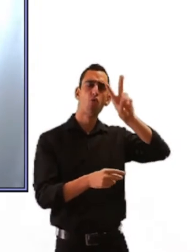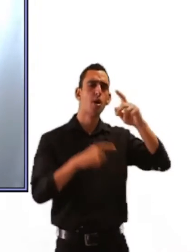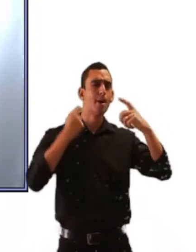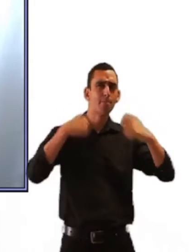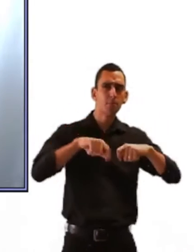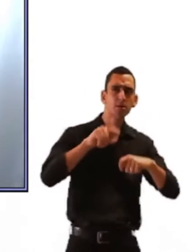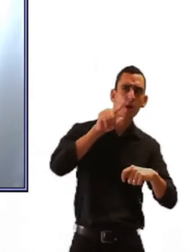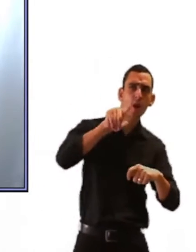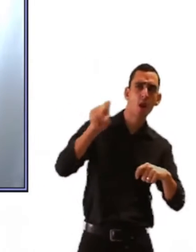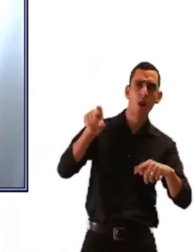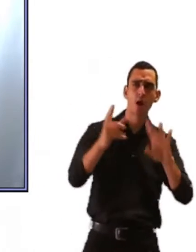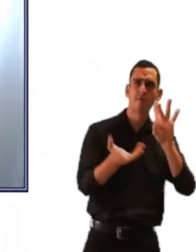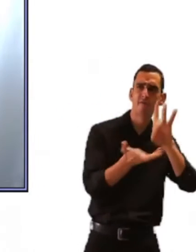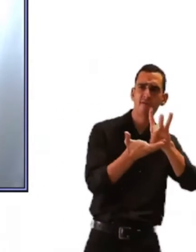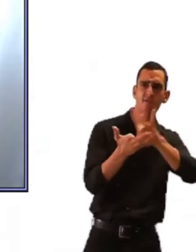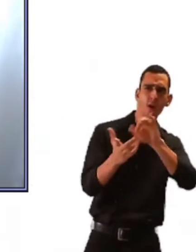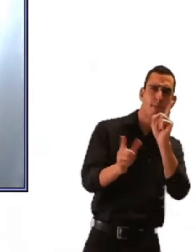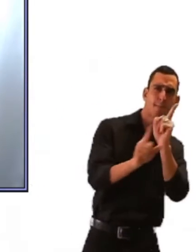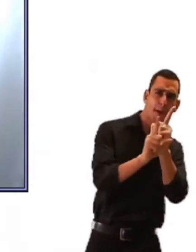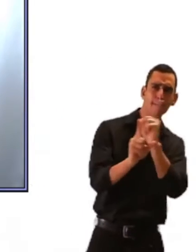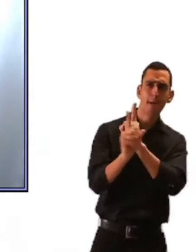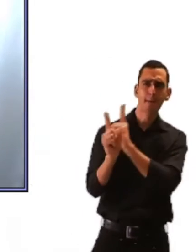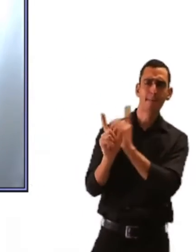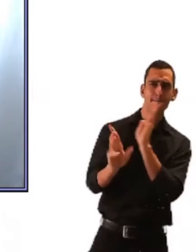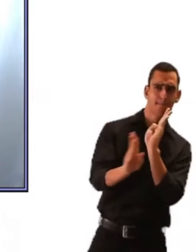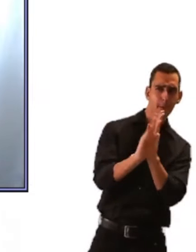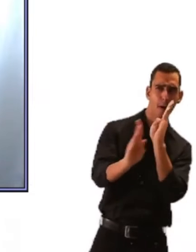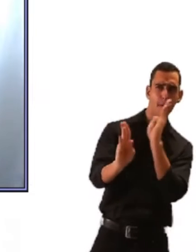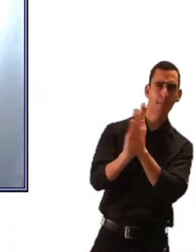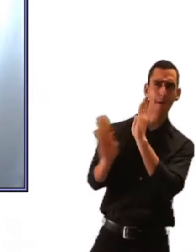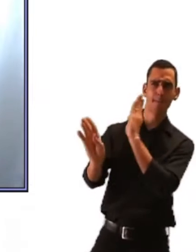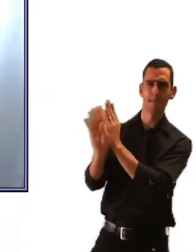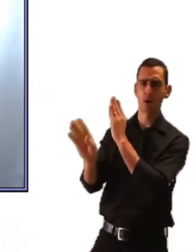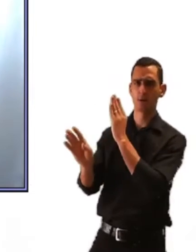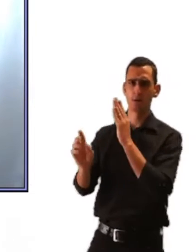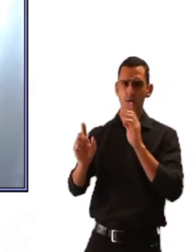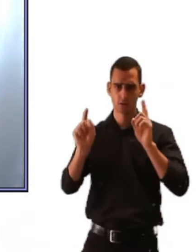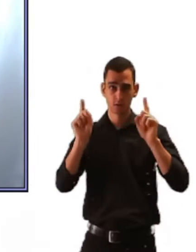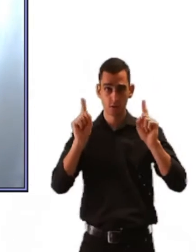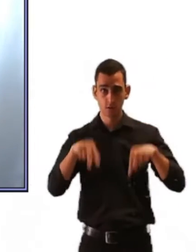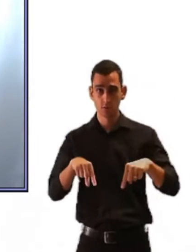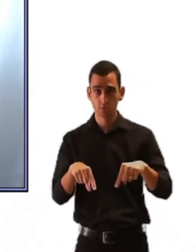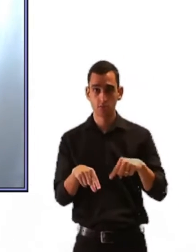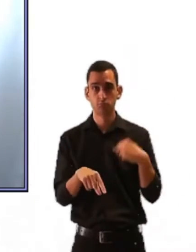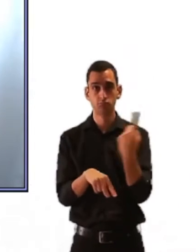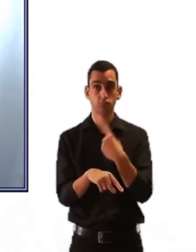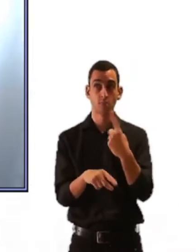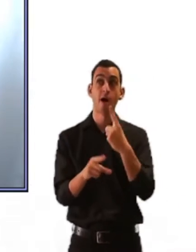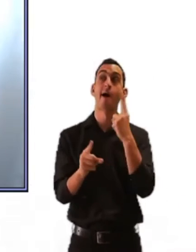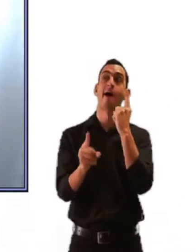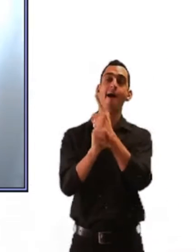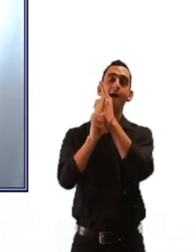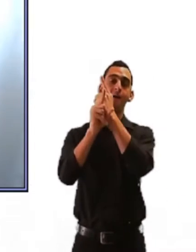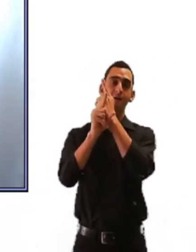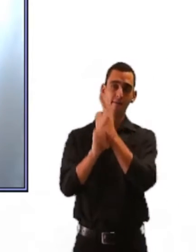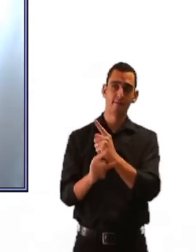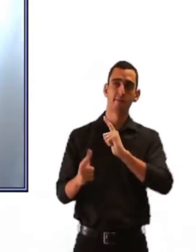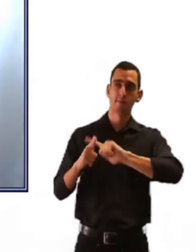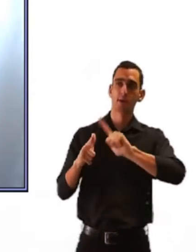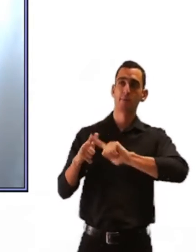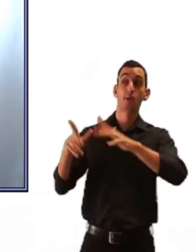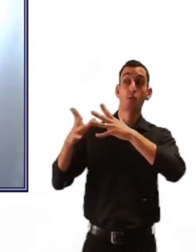os fatos por meio dos fatos, por meio das provas, ele faz uma descoberta que é a solução do problema.